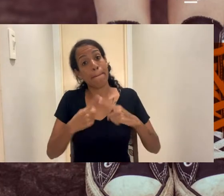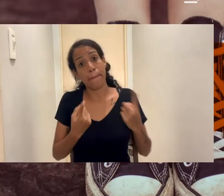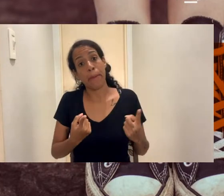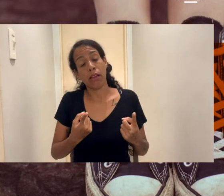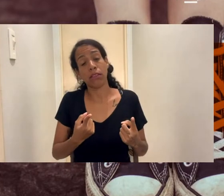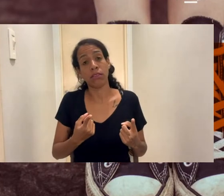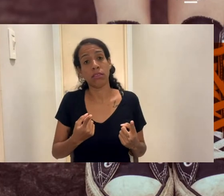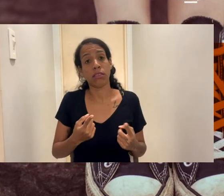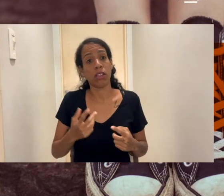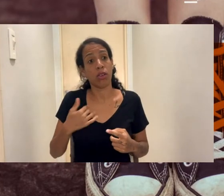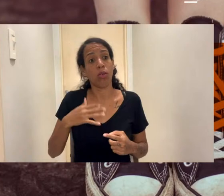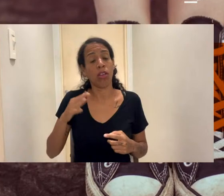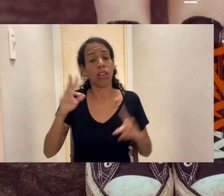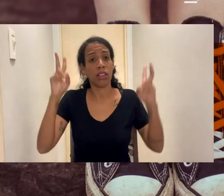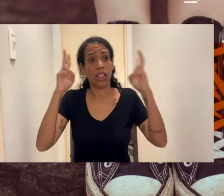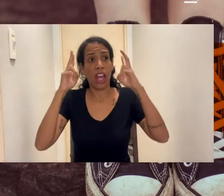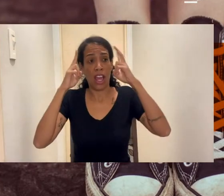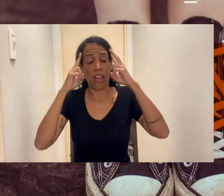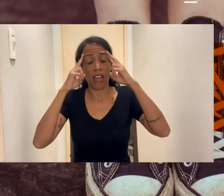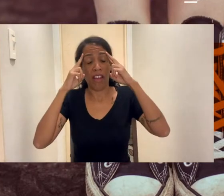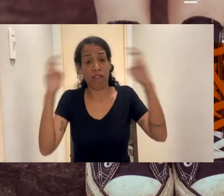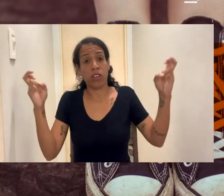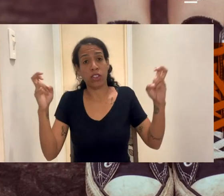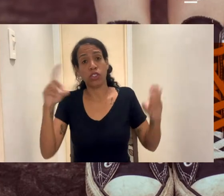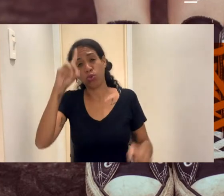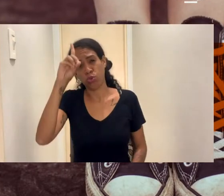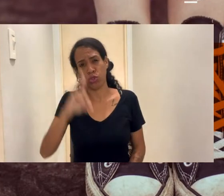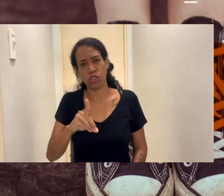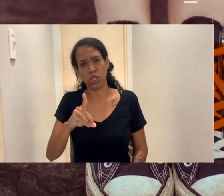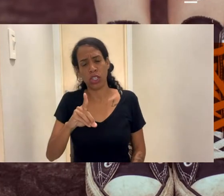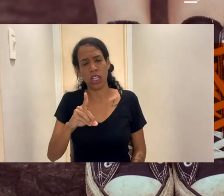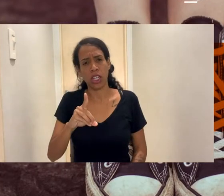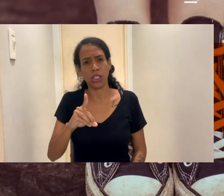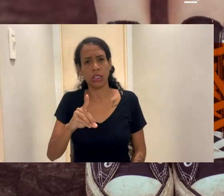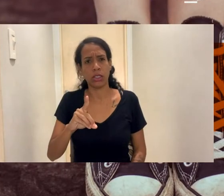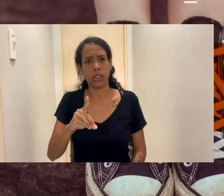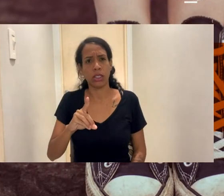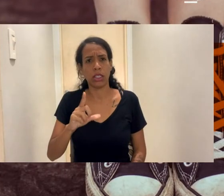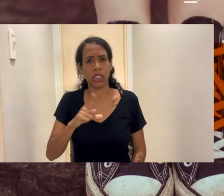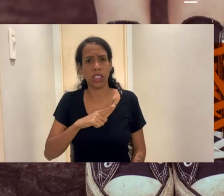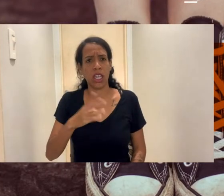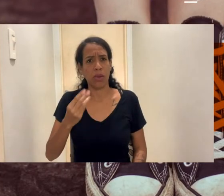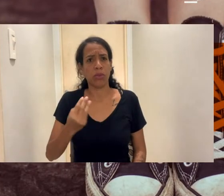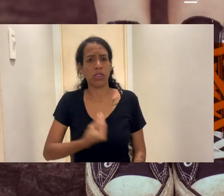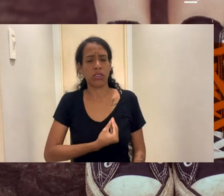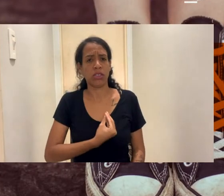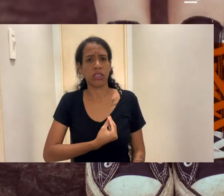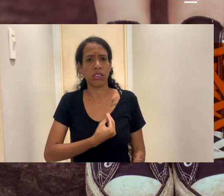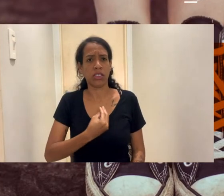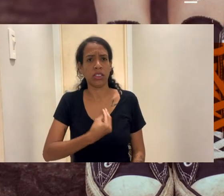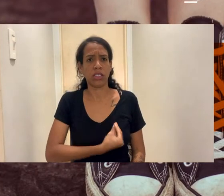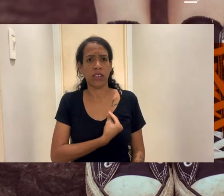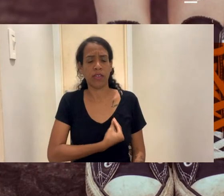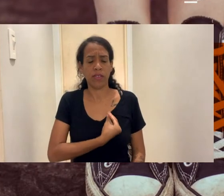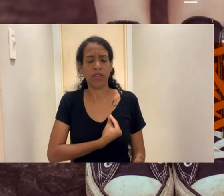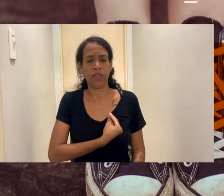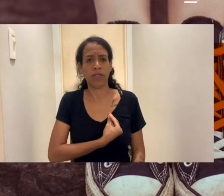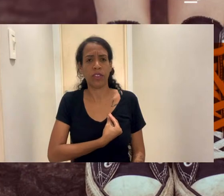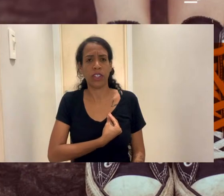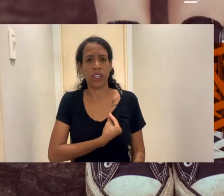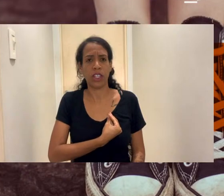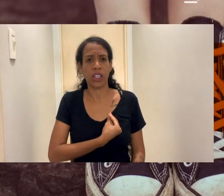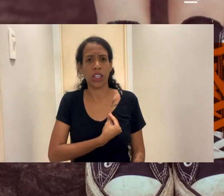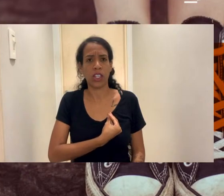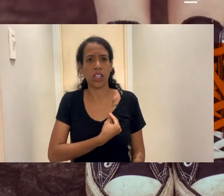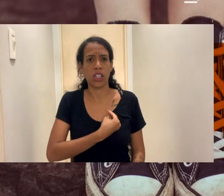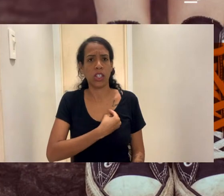que além da questão da violação de direitos, dos direitos mais básicos, ser algo presente nas histórias de vida dos adolescentes